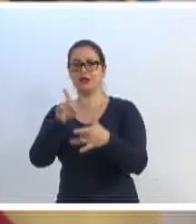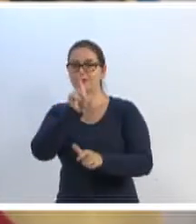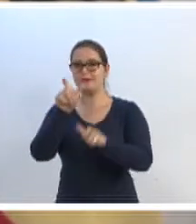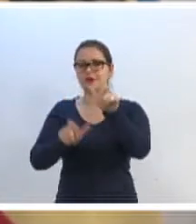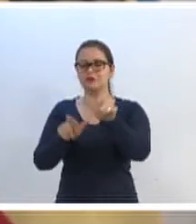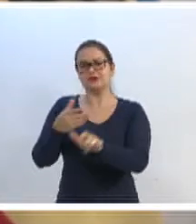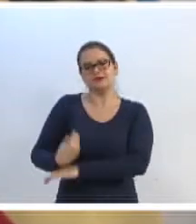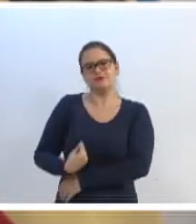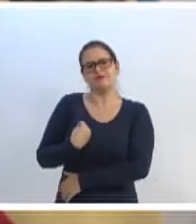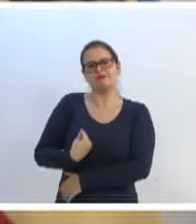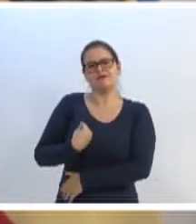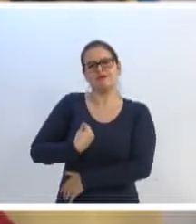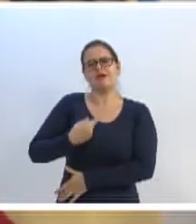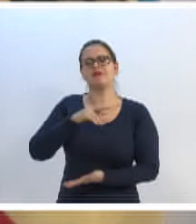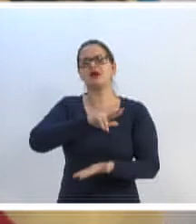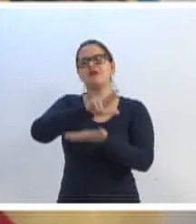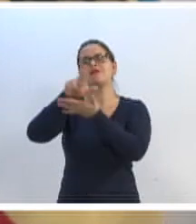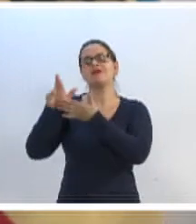com as suas